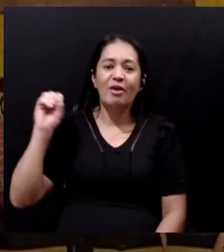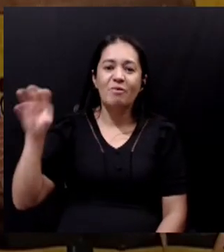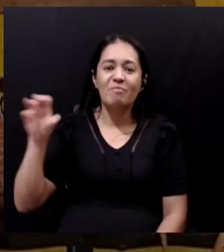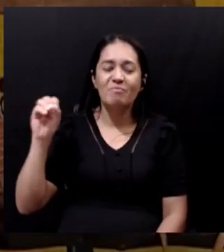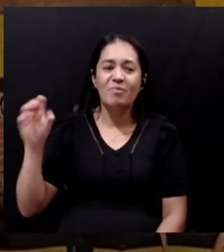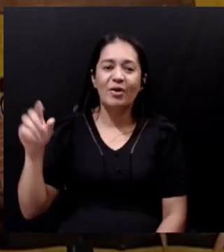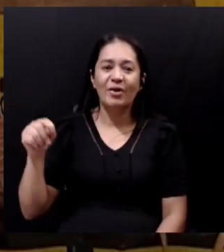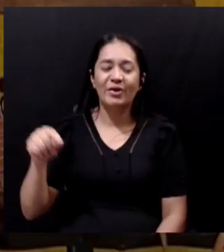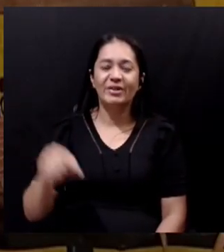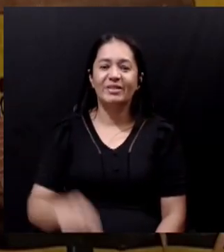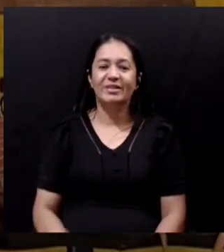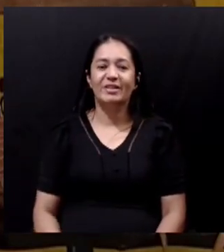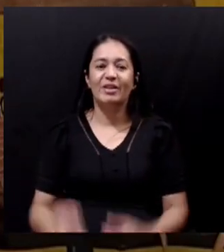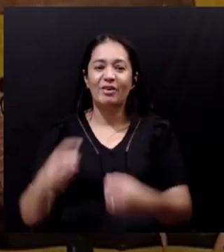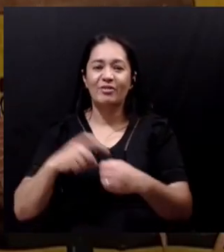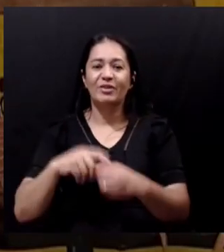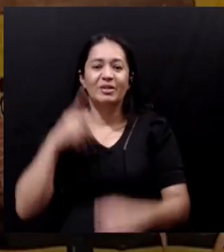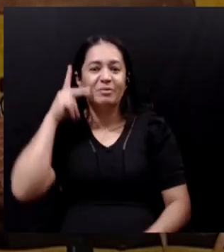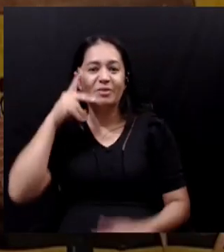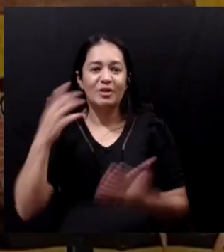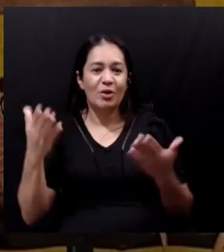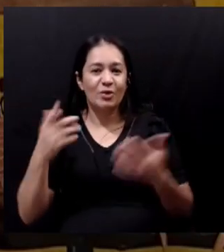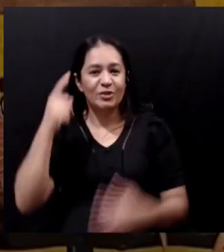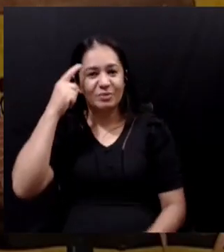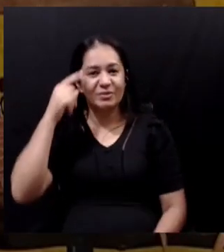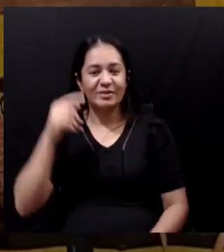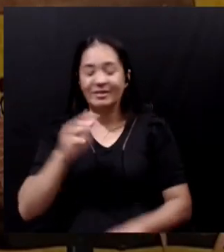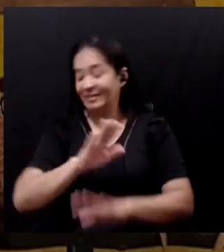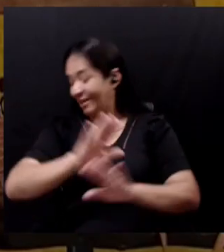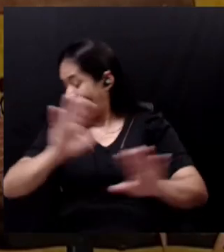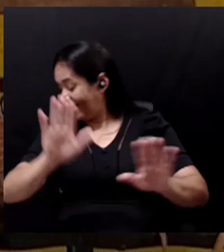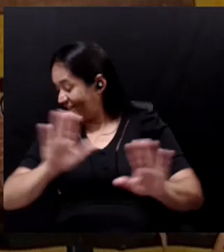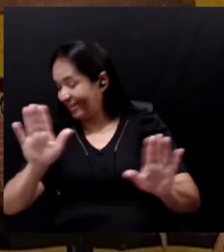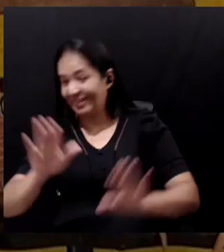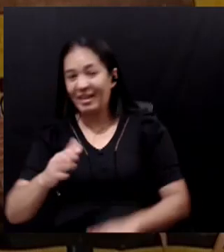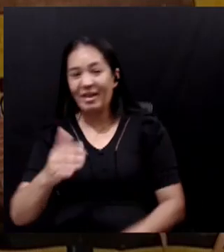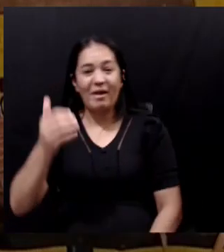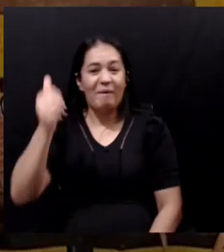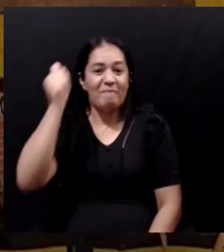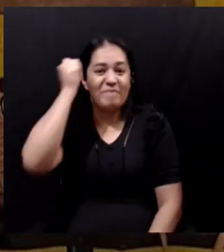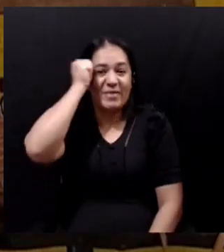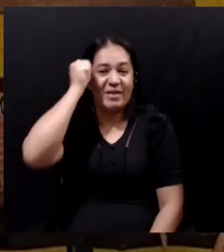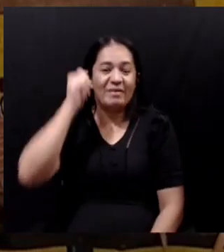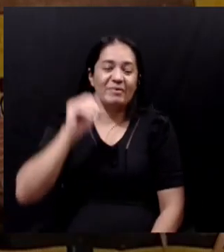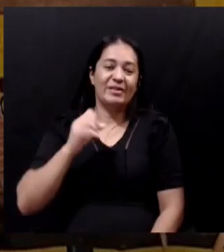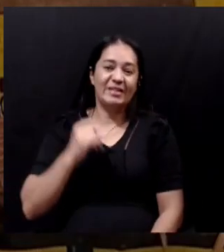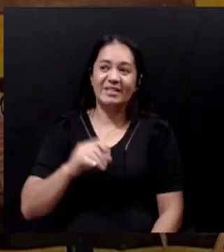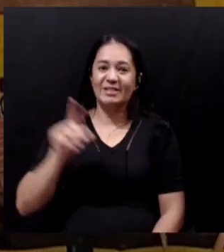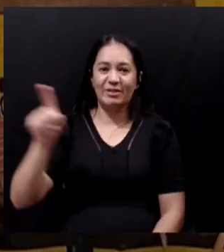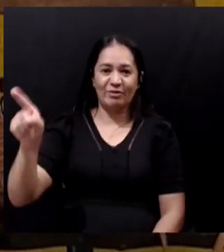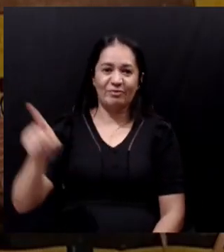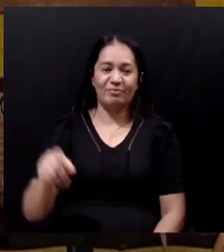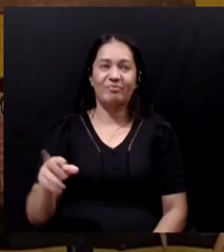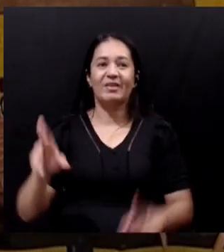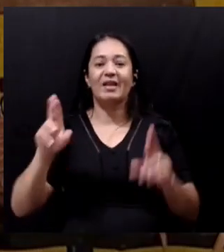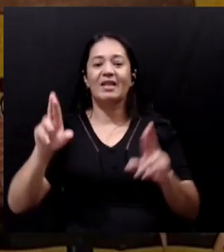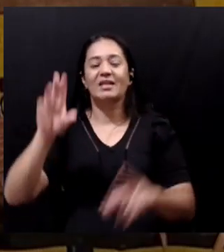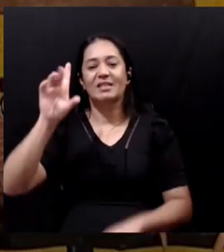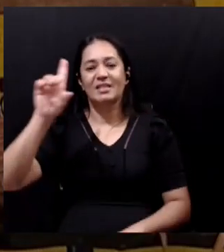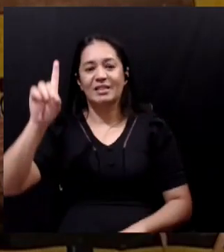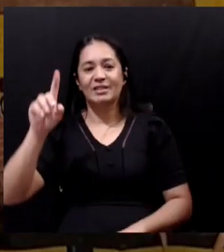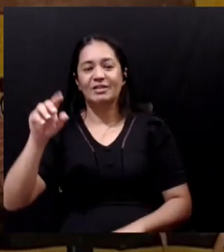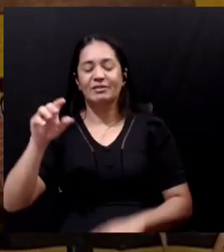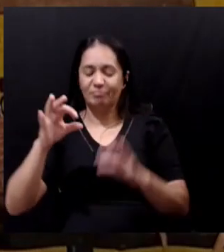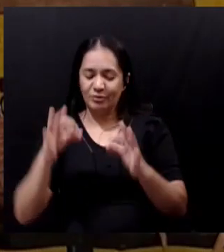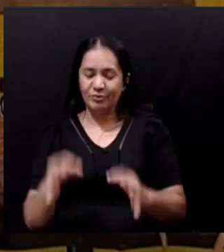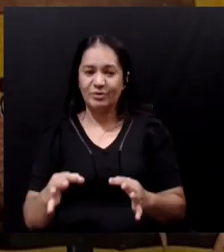e voltar para Paraíba, hoje pensa o quê? Nada. Se me arrependi se eu tivesse ido, viu? Graças a Deus a gente está aqui, deu certo. E a